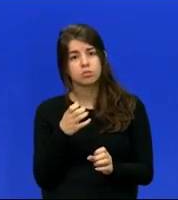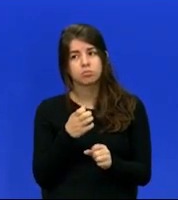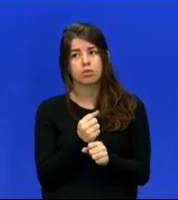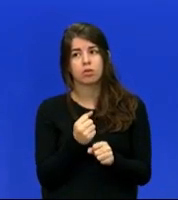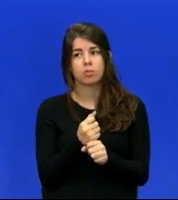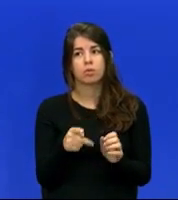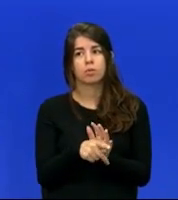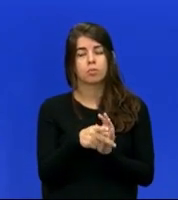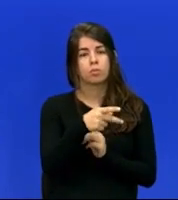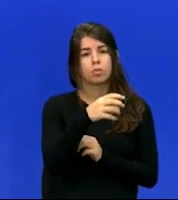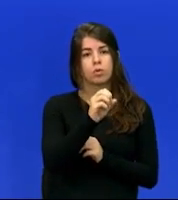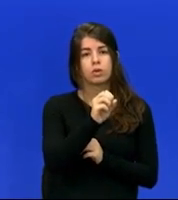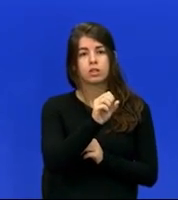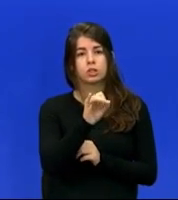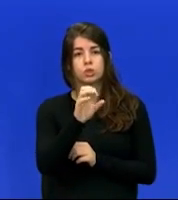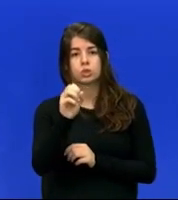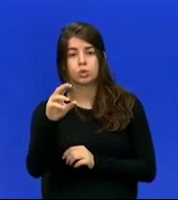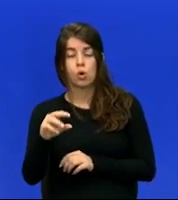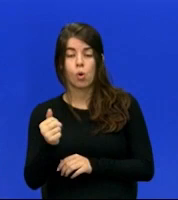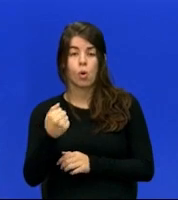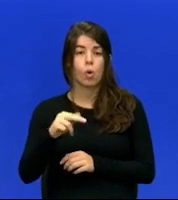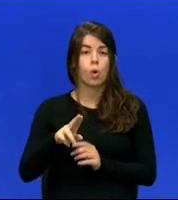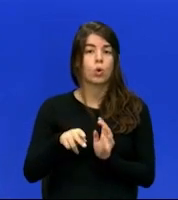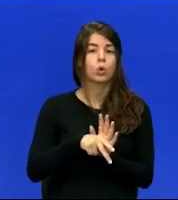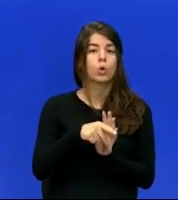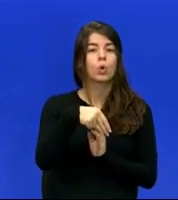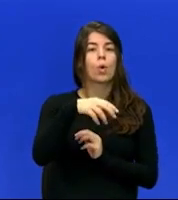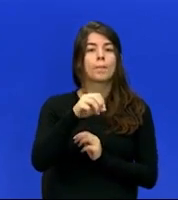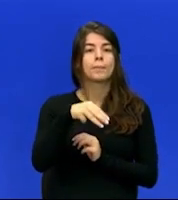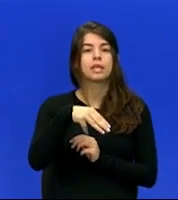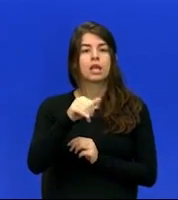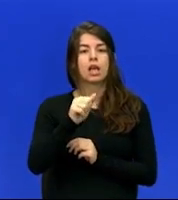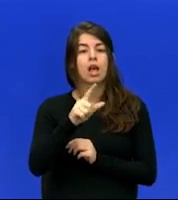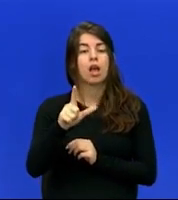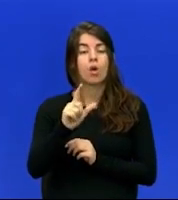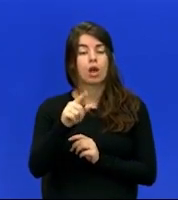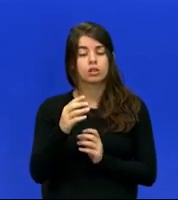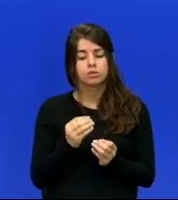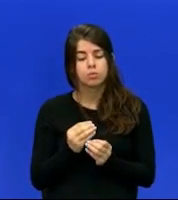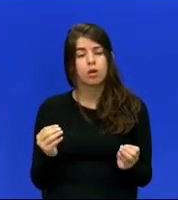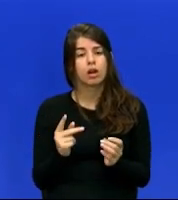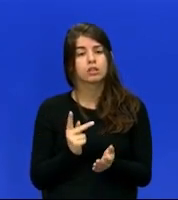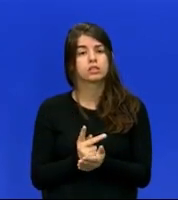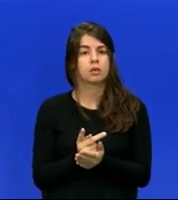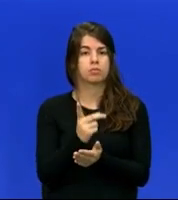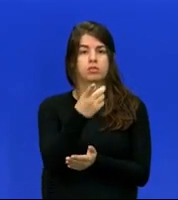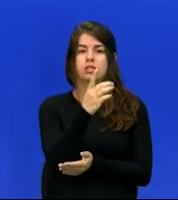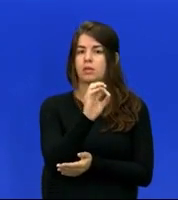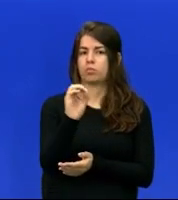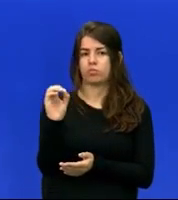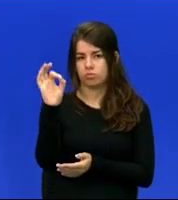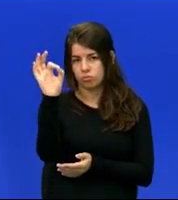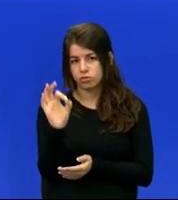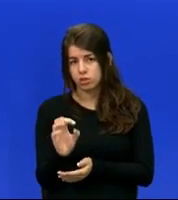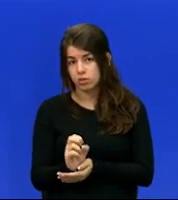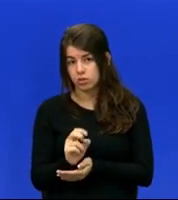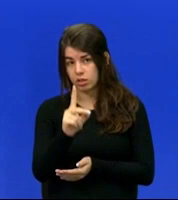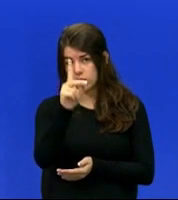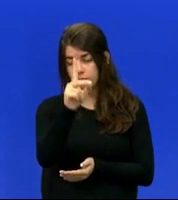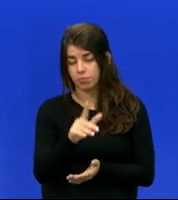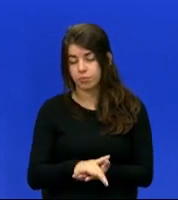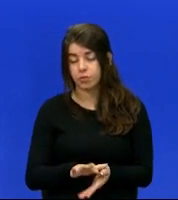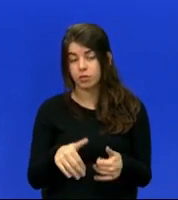que é a Poisson ou a binomial. O total da minha distribuição é sempre 100%, ok?